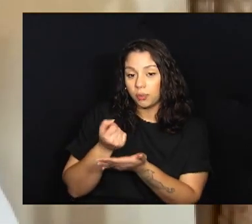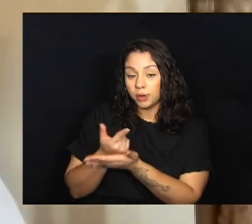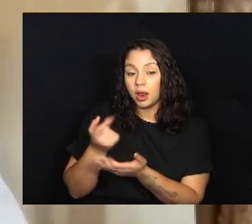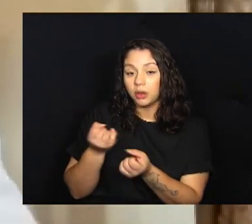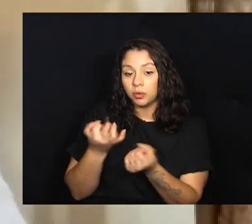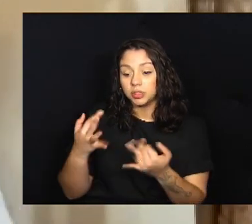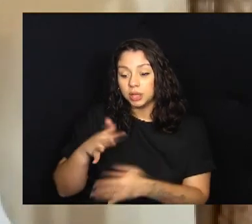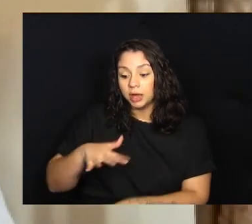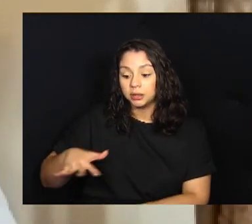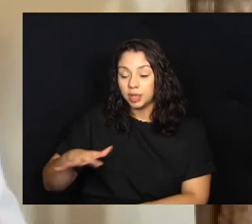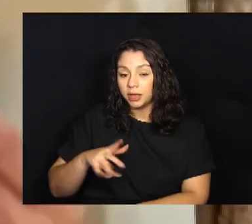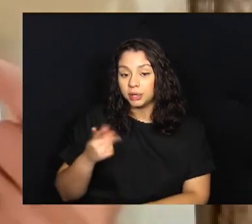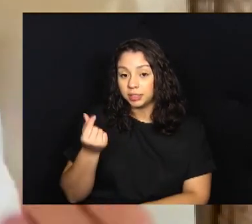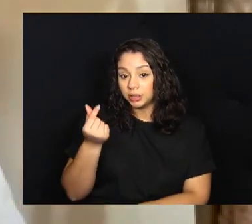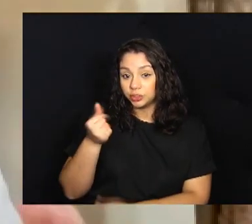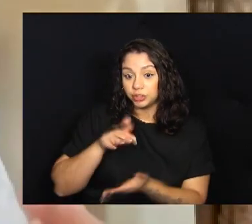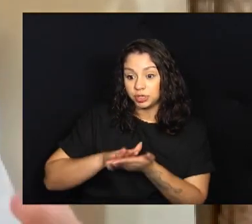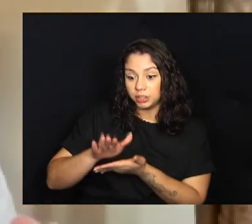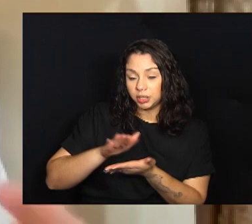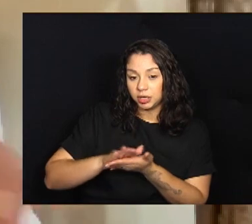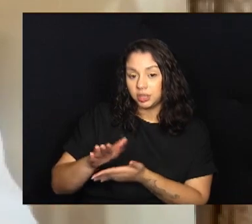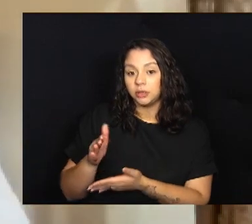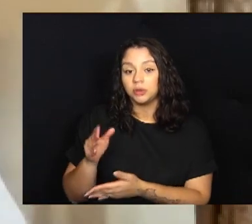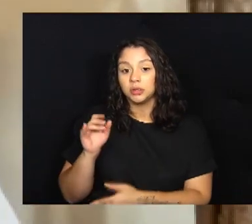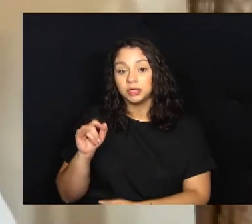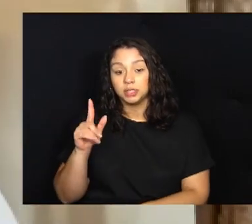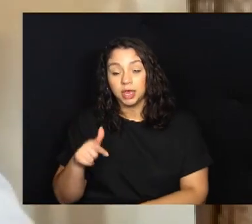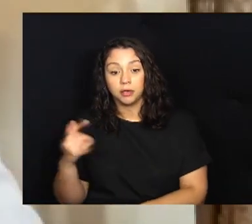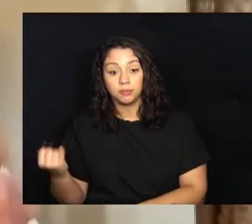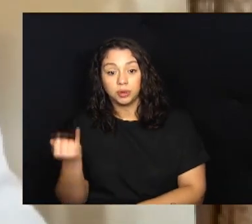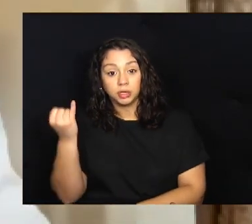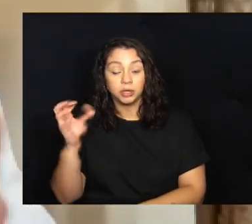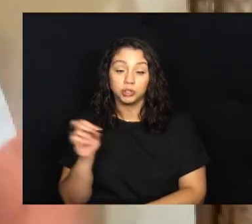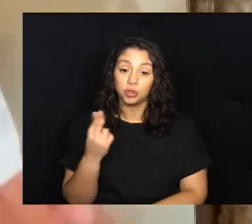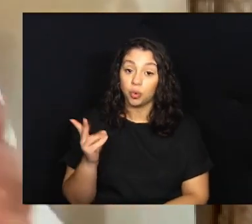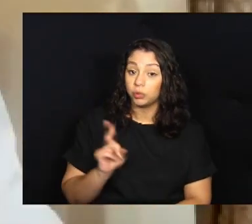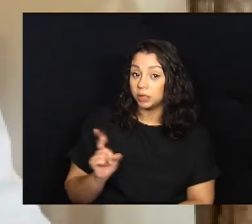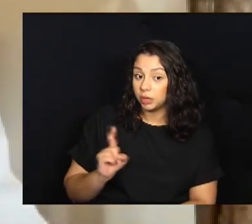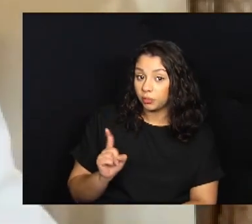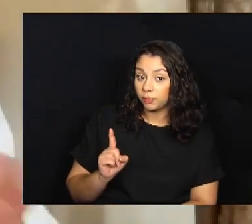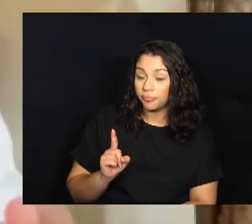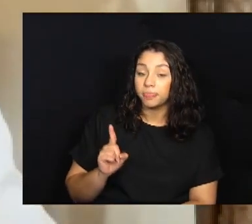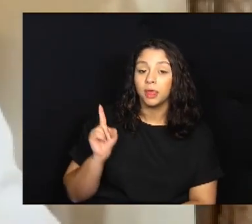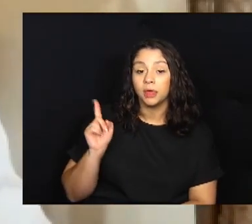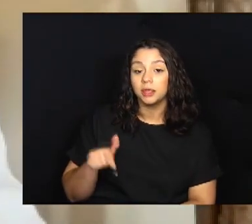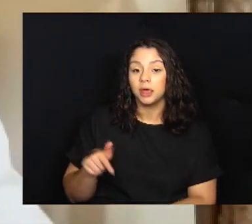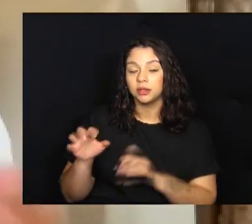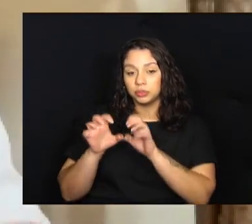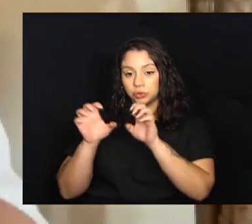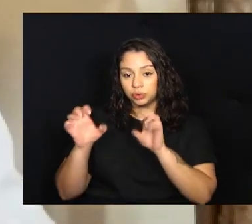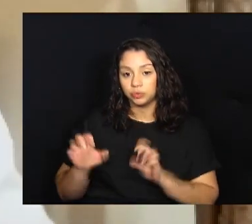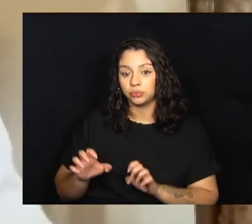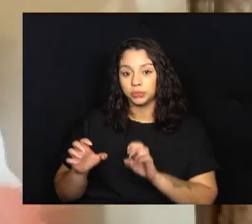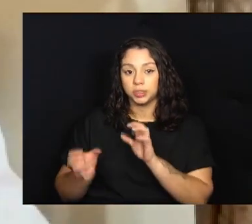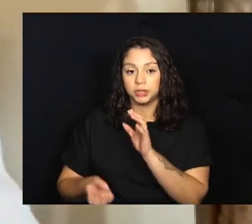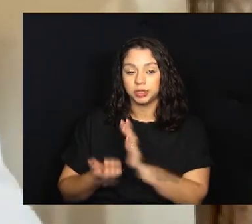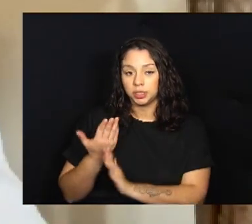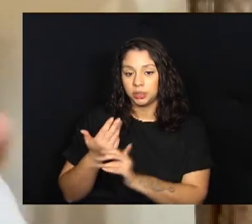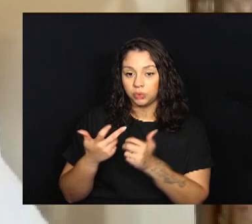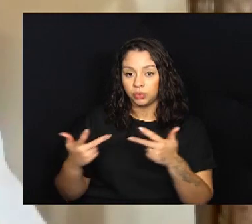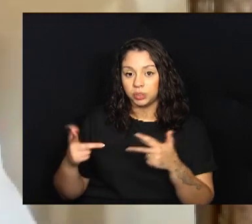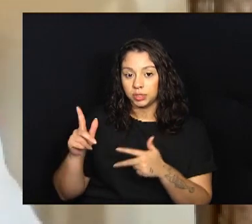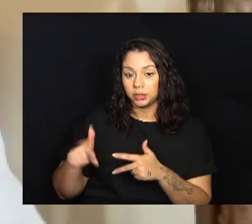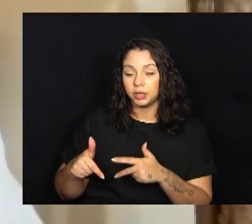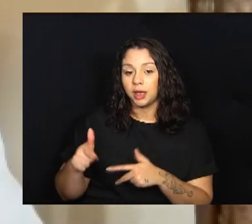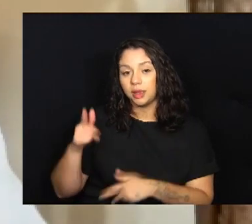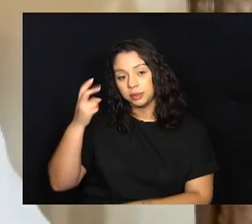áreas que você mais gasta dinheiro, se essas áreas são importantes ou não, para que você vá estruturando essa fatia